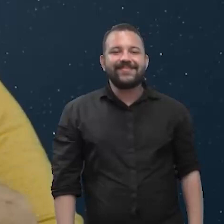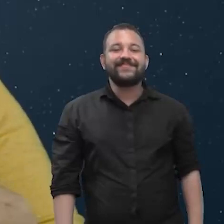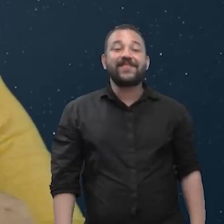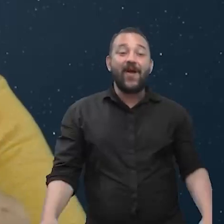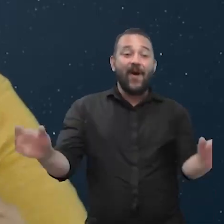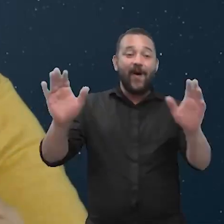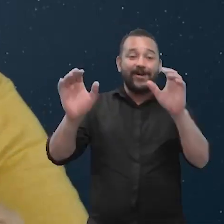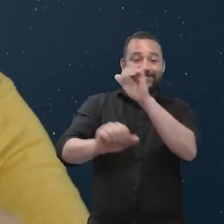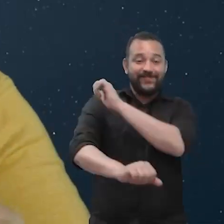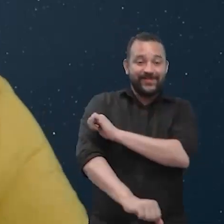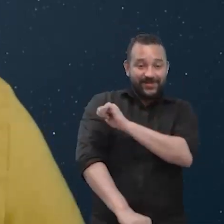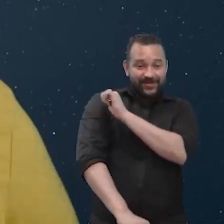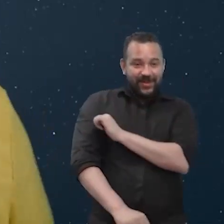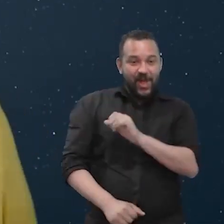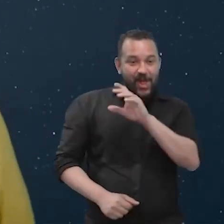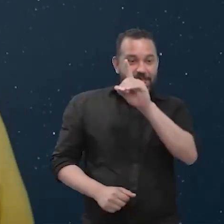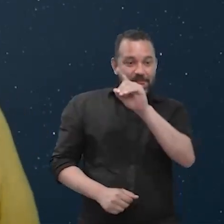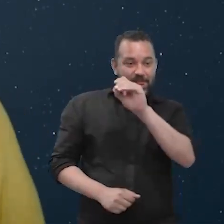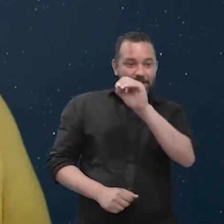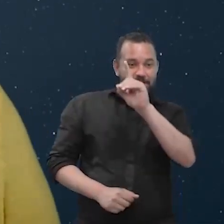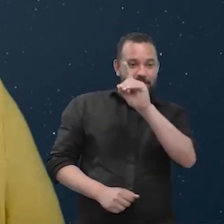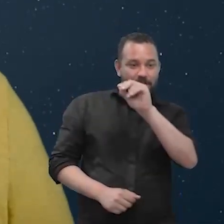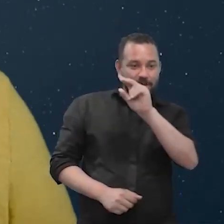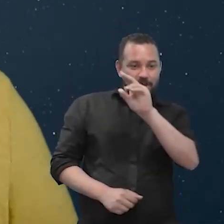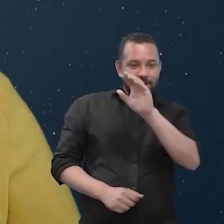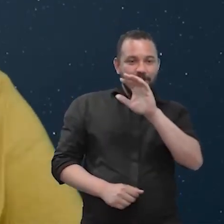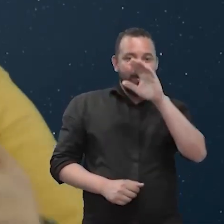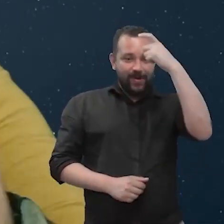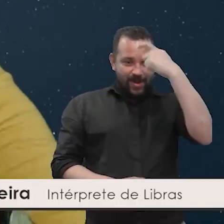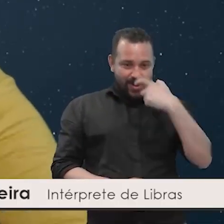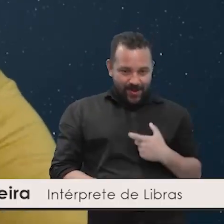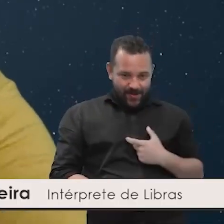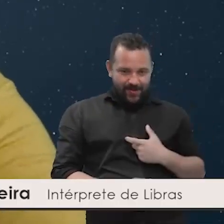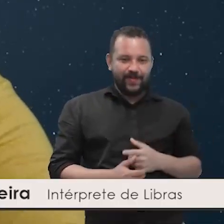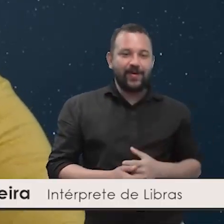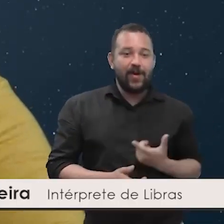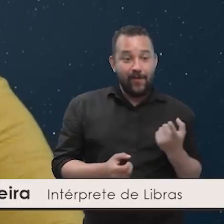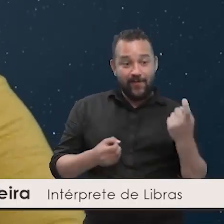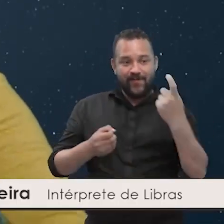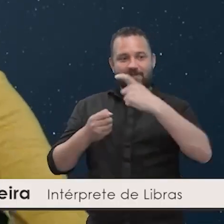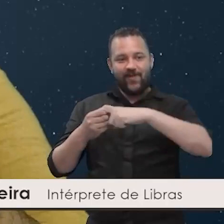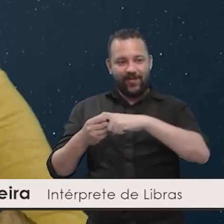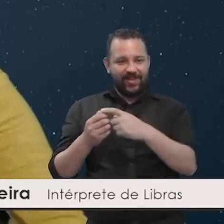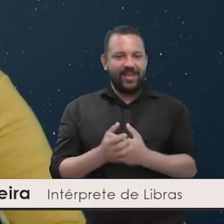Alô, galera! Duduzinho na área! Estou de volta.